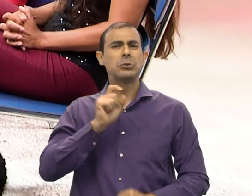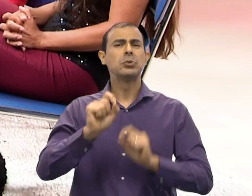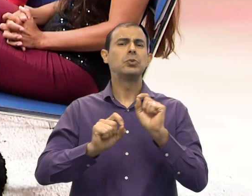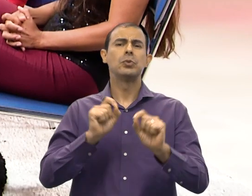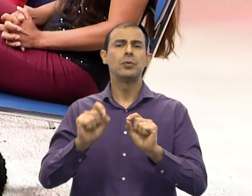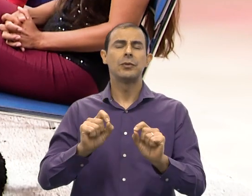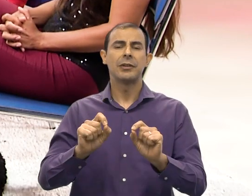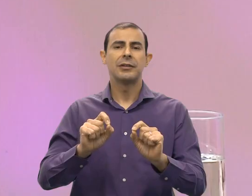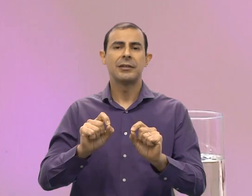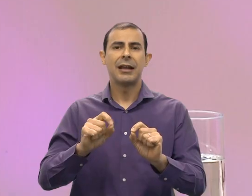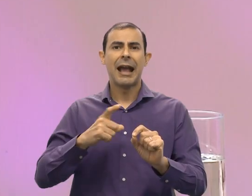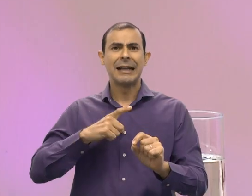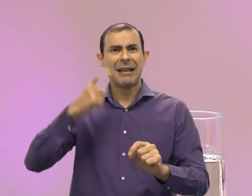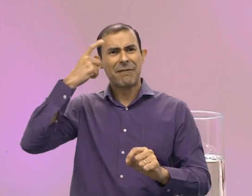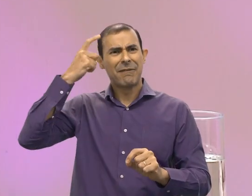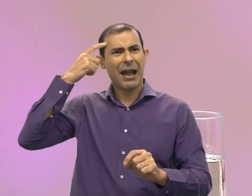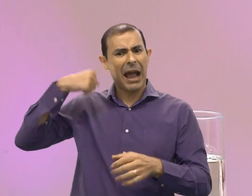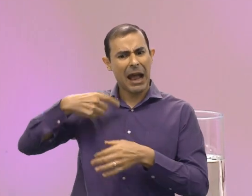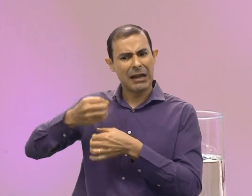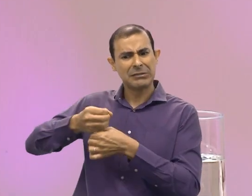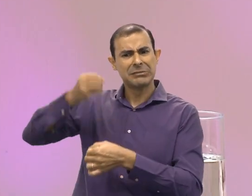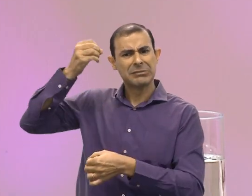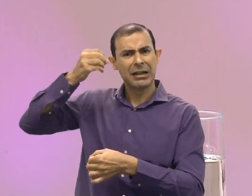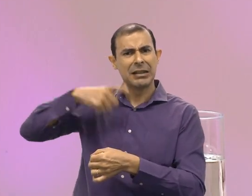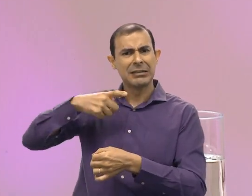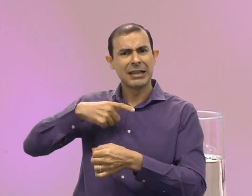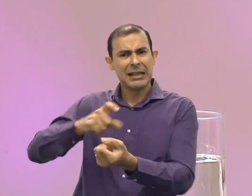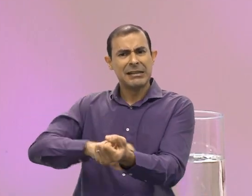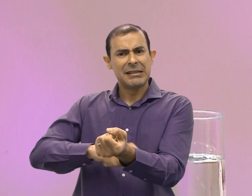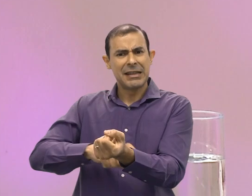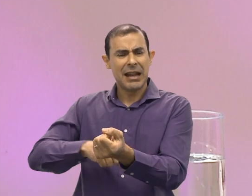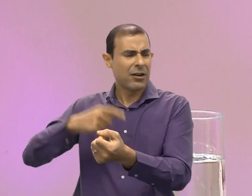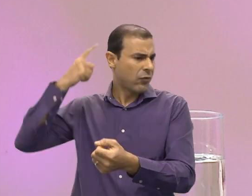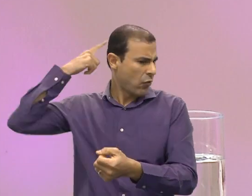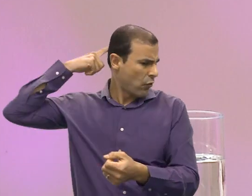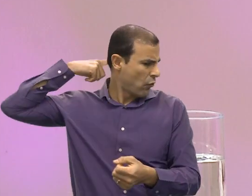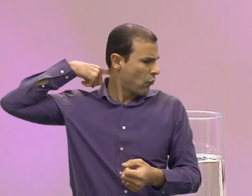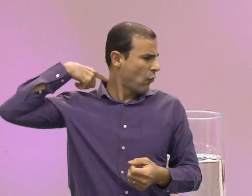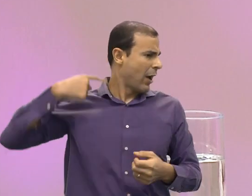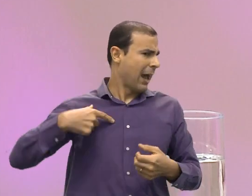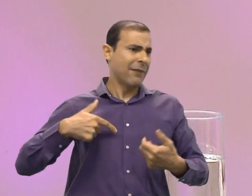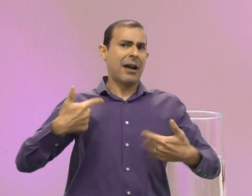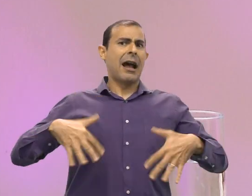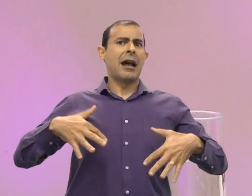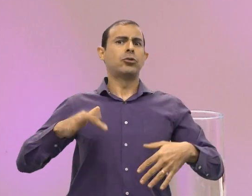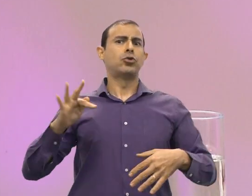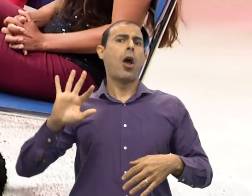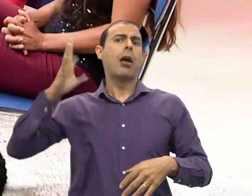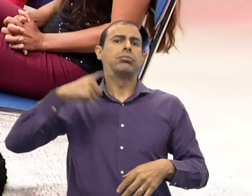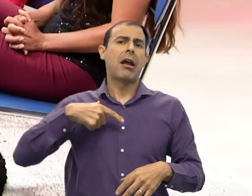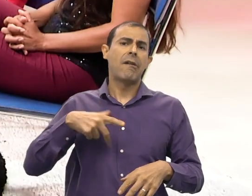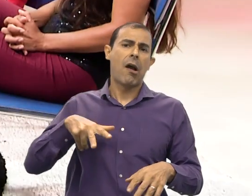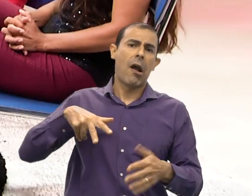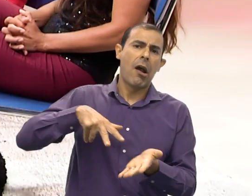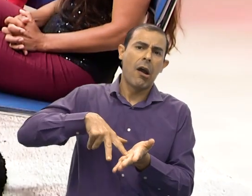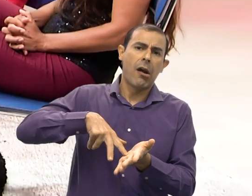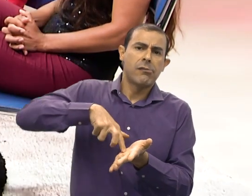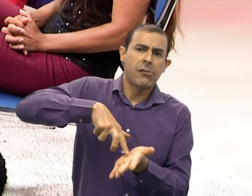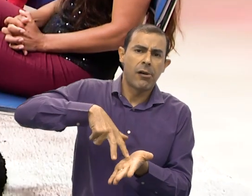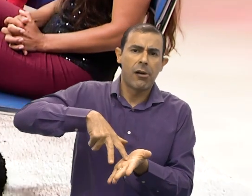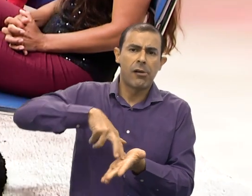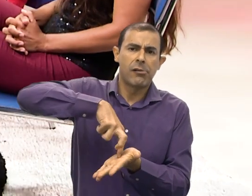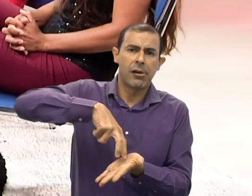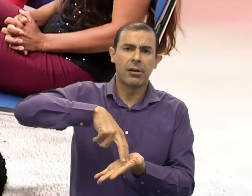é de mexer na coluna e ficar com alguma sequela física. Não existe essa possibilidade, tá? O